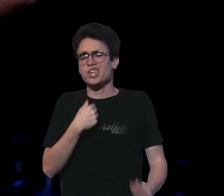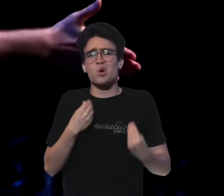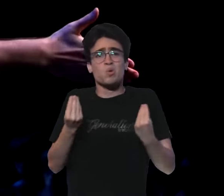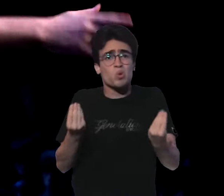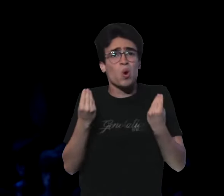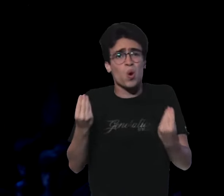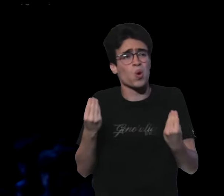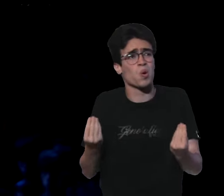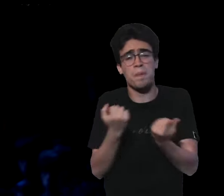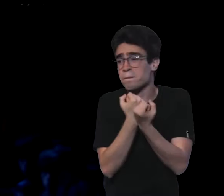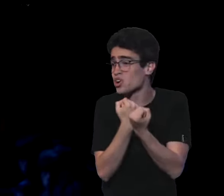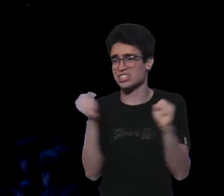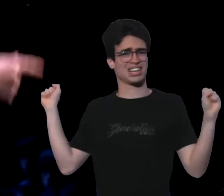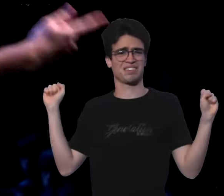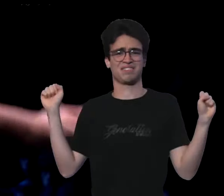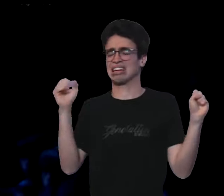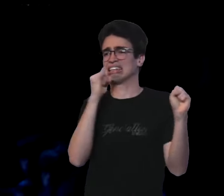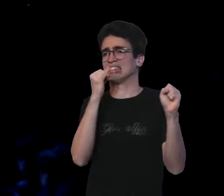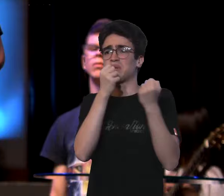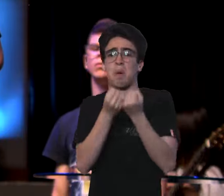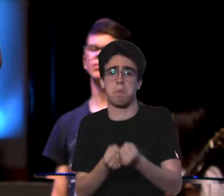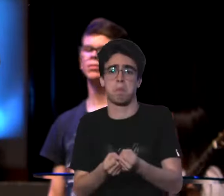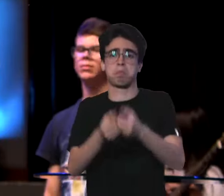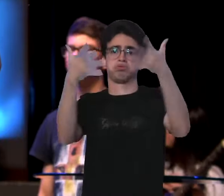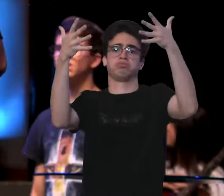para acreditar que tudo isso veio de uma explosão.